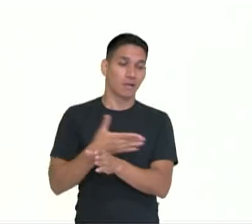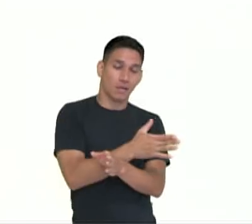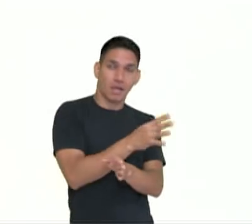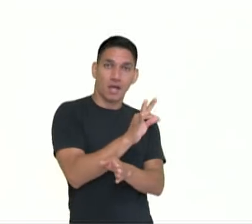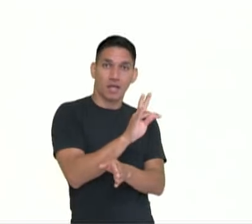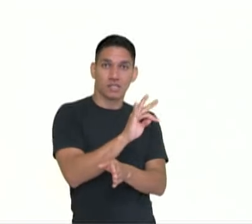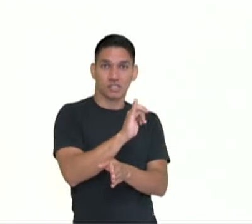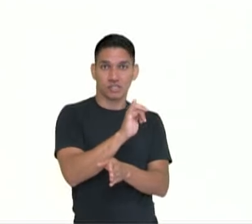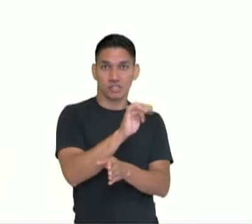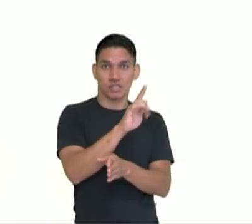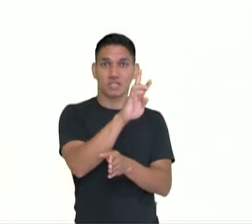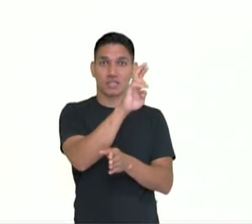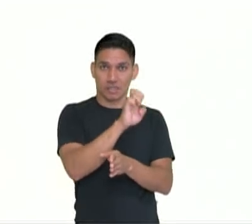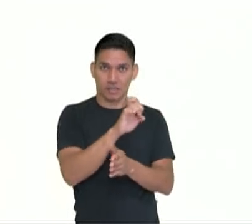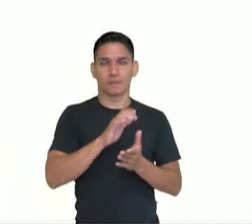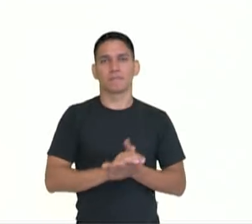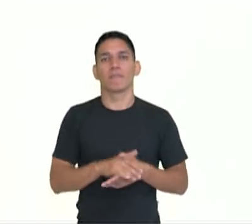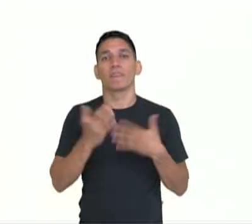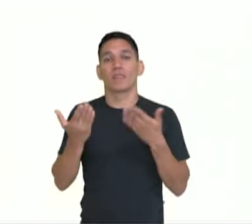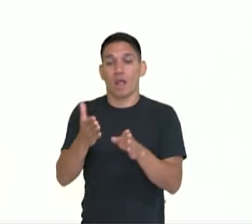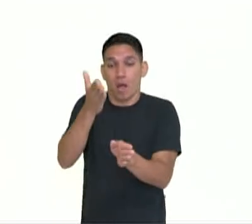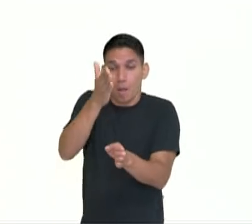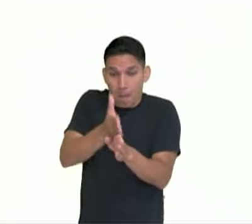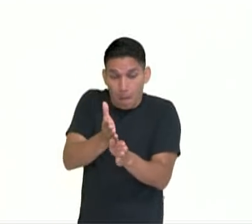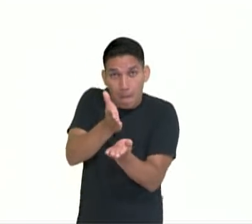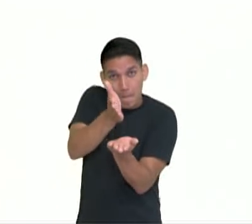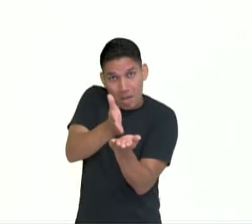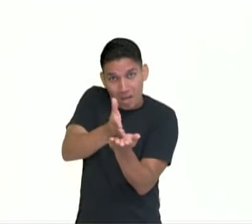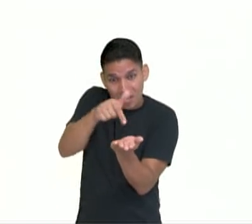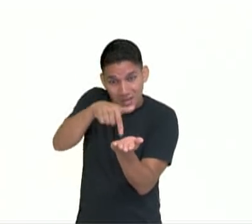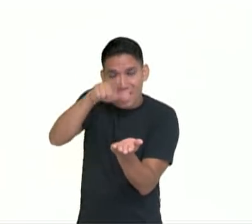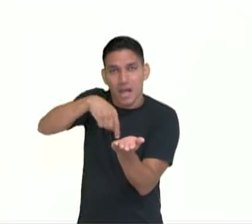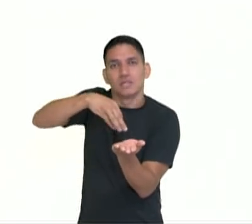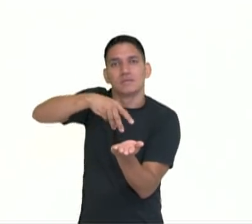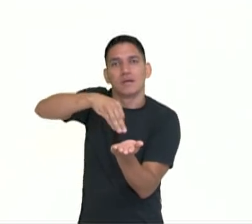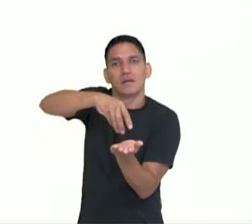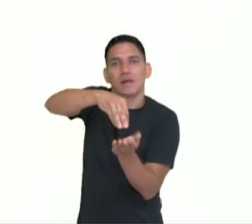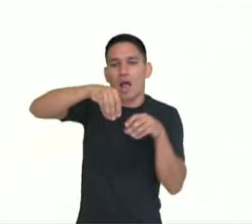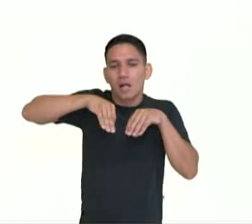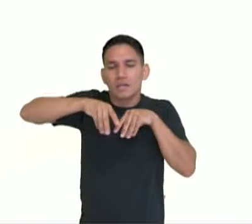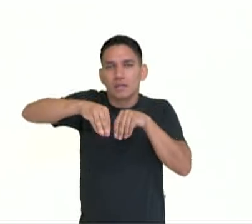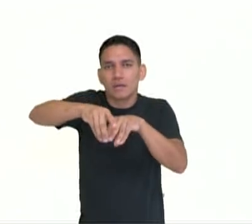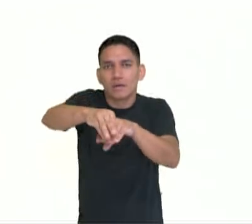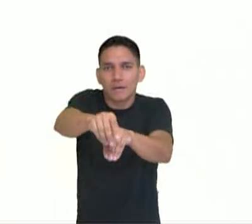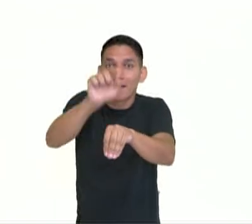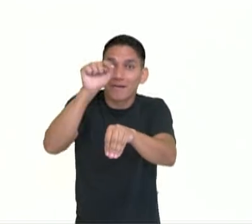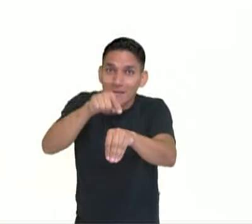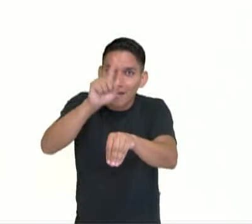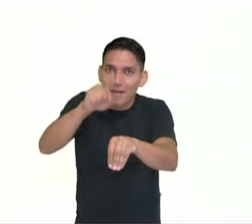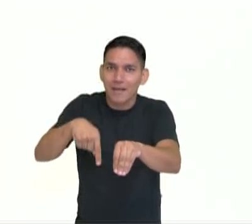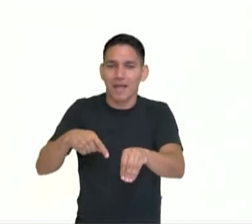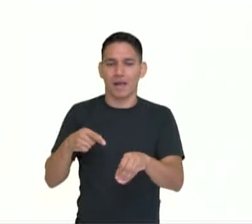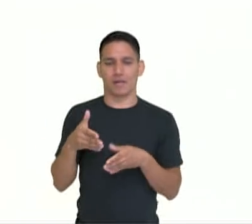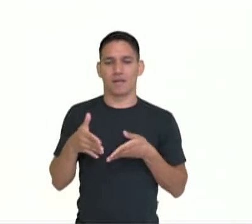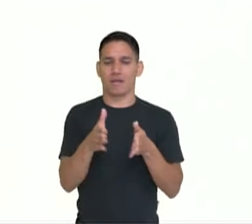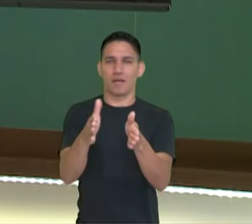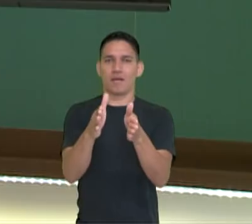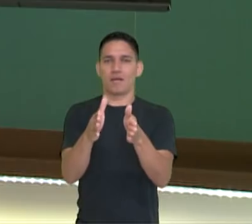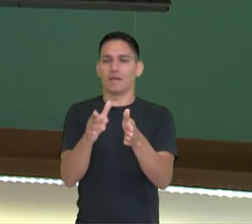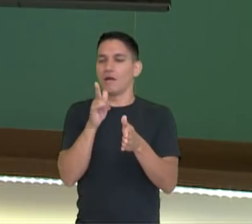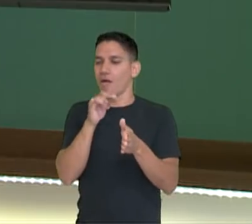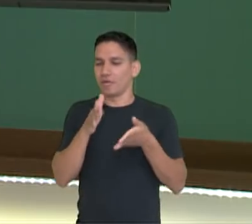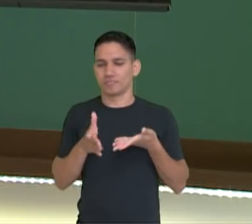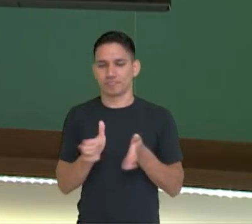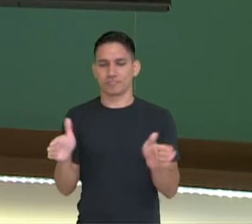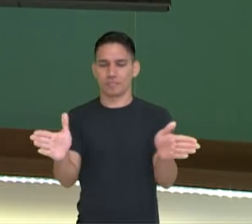essa região do centro ali é a região da Mesopotâmia. Essa é a região entre rios. E hoje